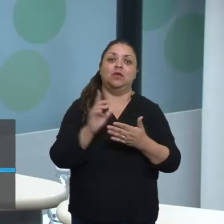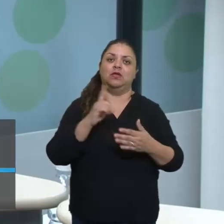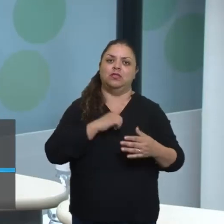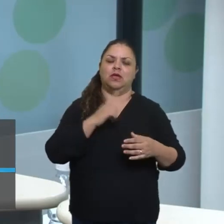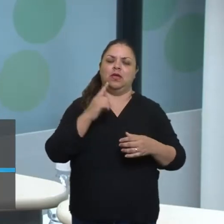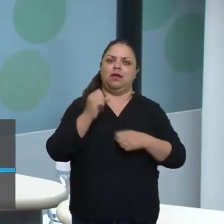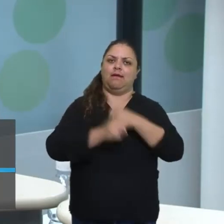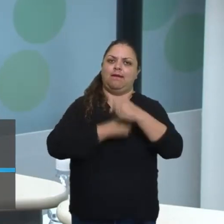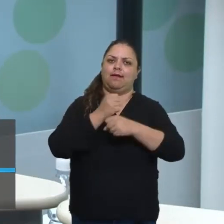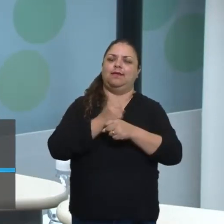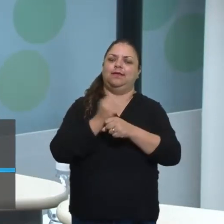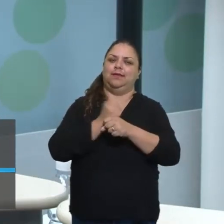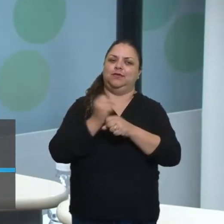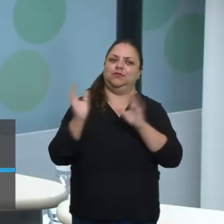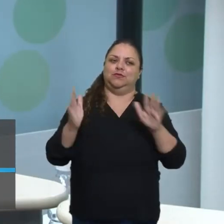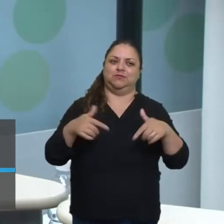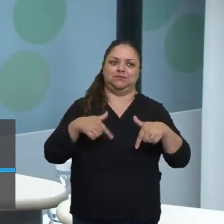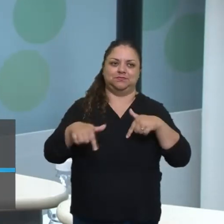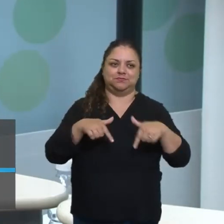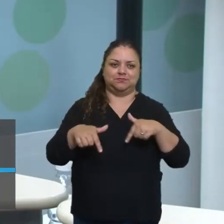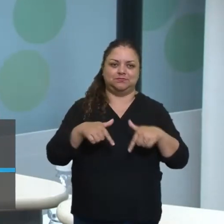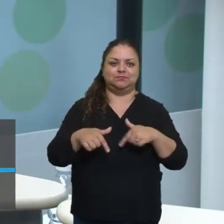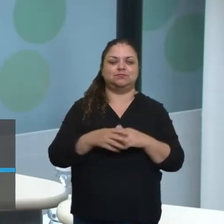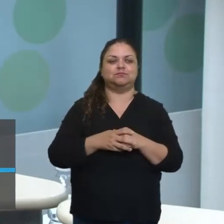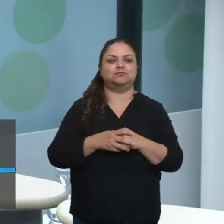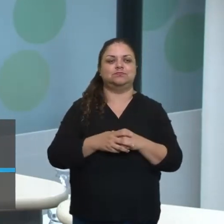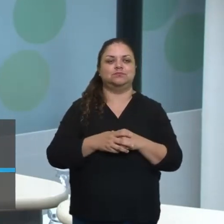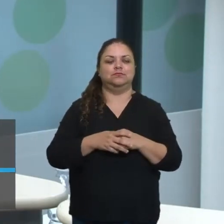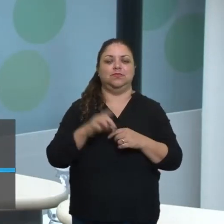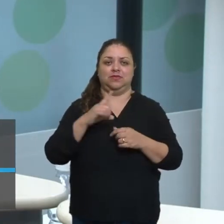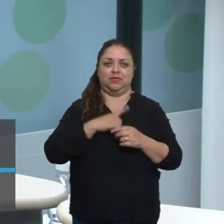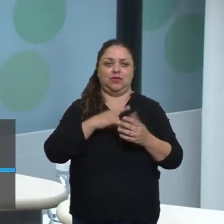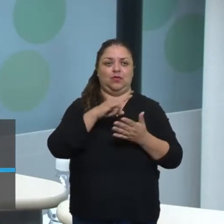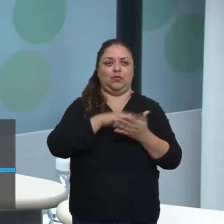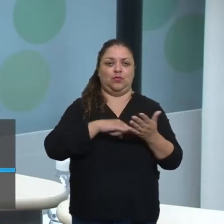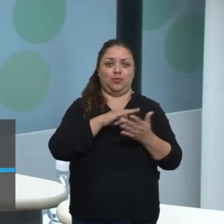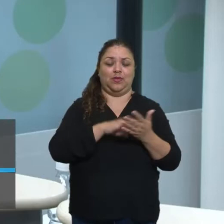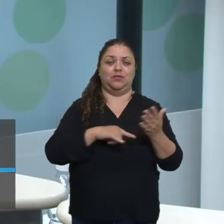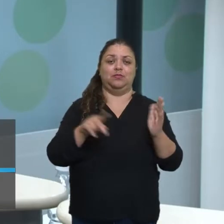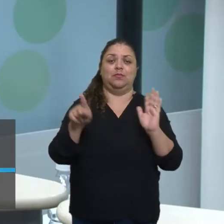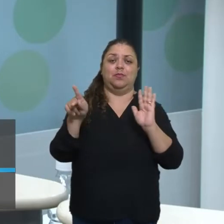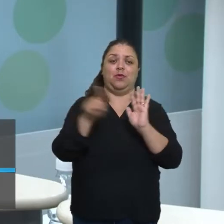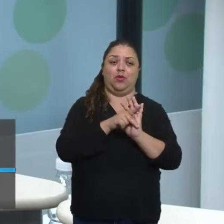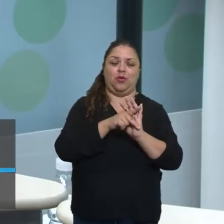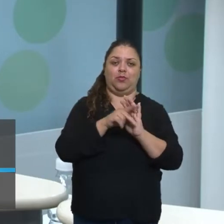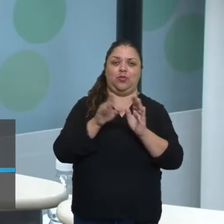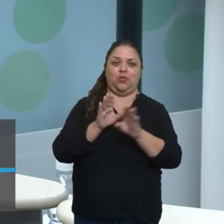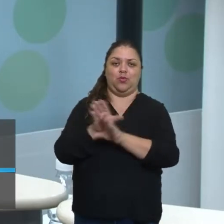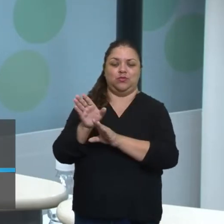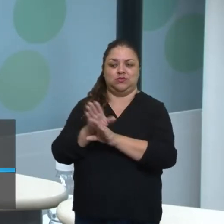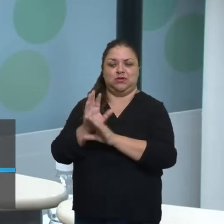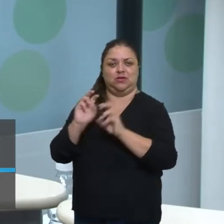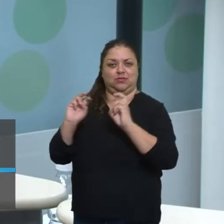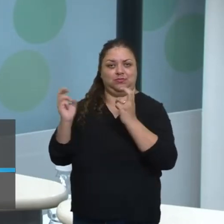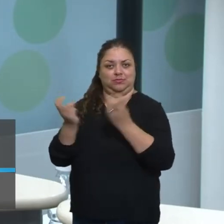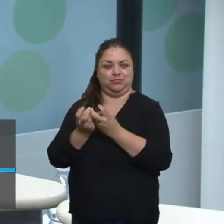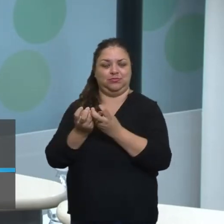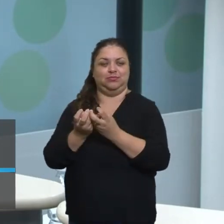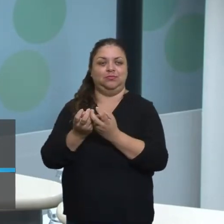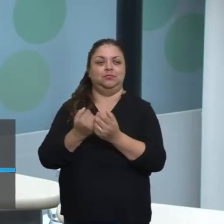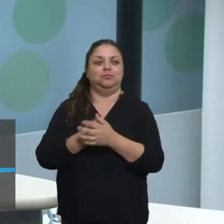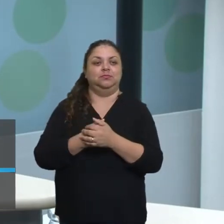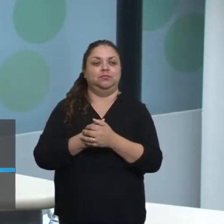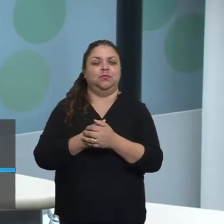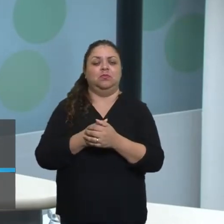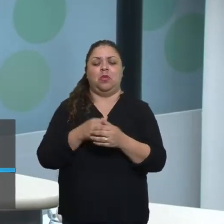em relação aos documentos o jogo de classe dos anos anteriores o que muda a